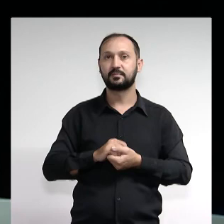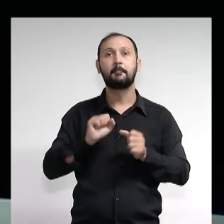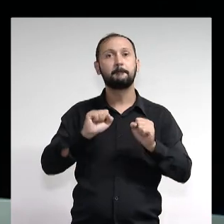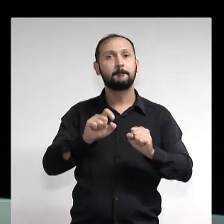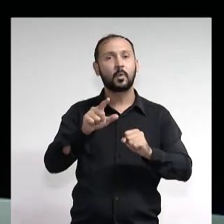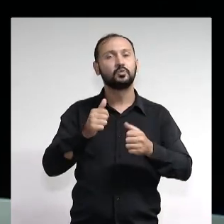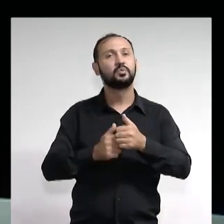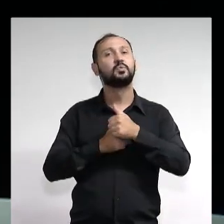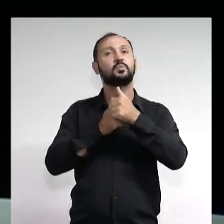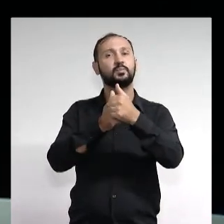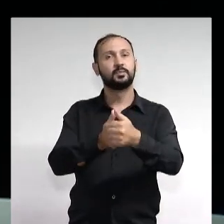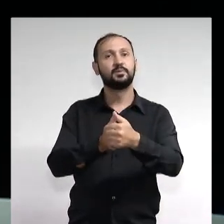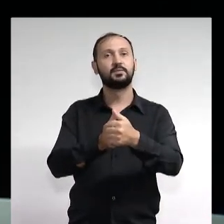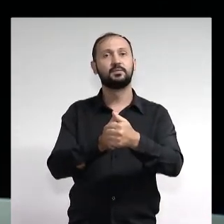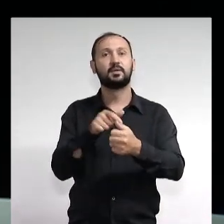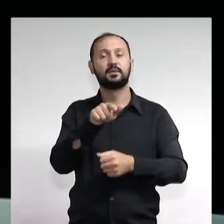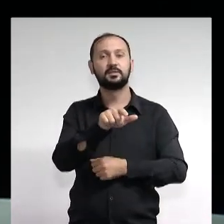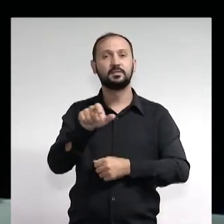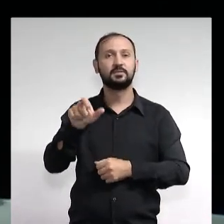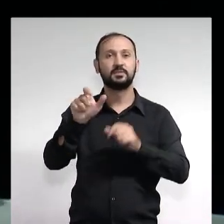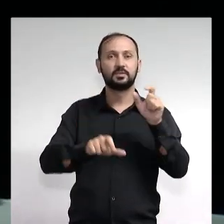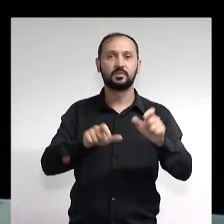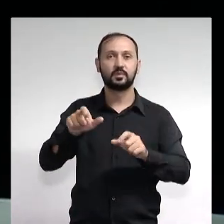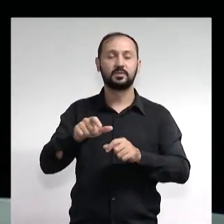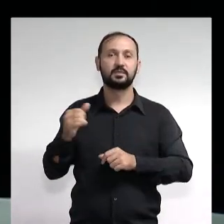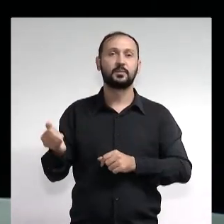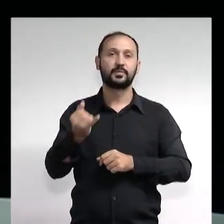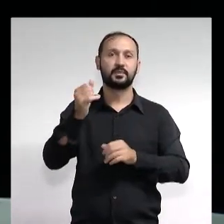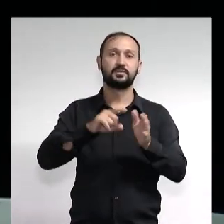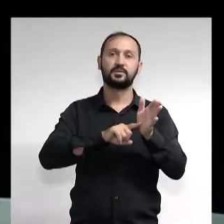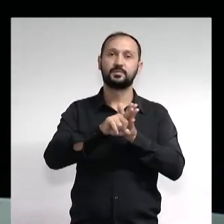muito obrigado. E você pode acompanhar essa e